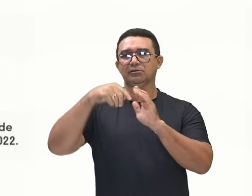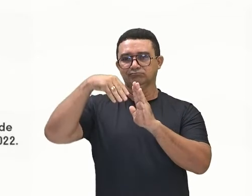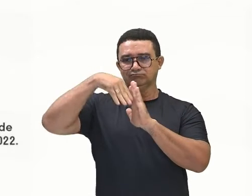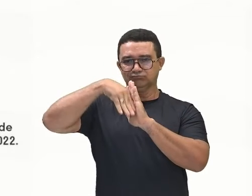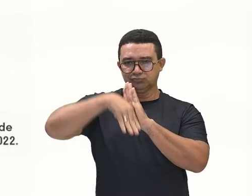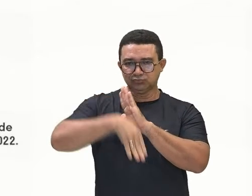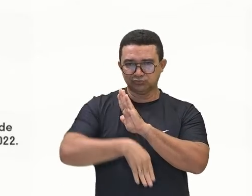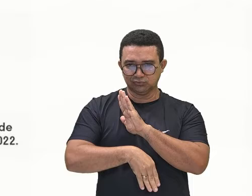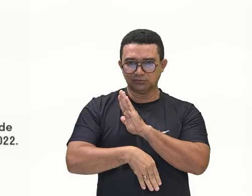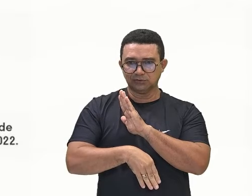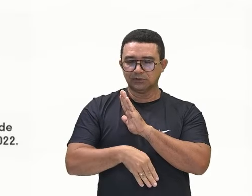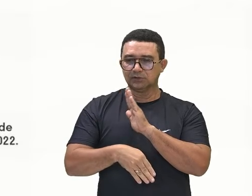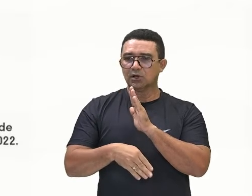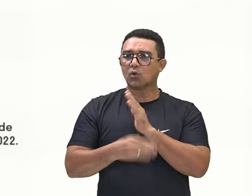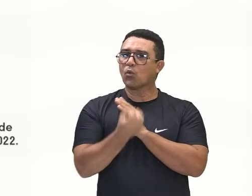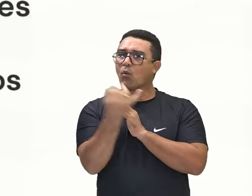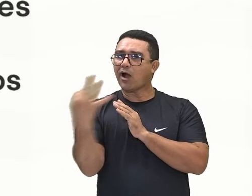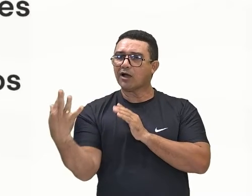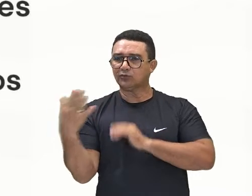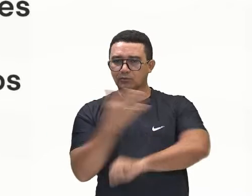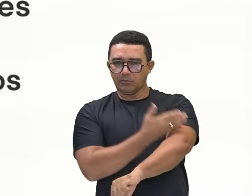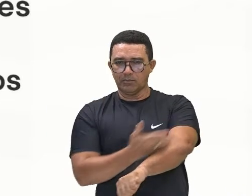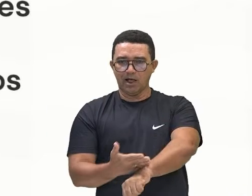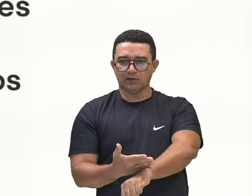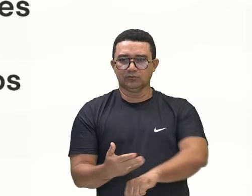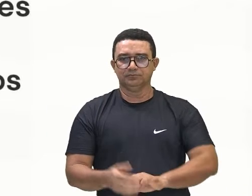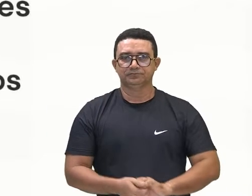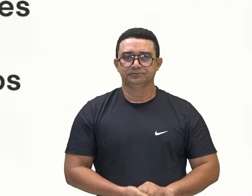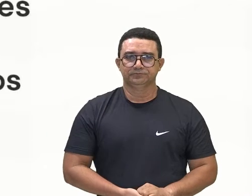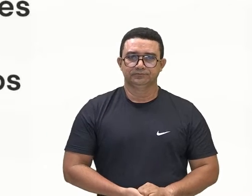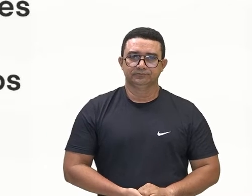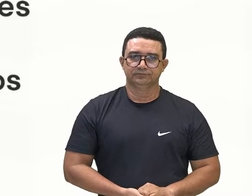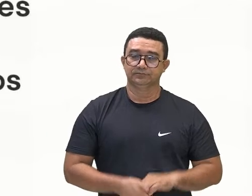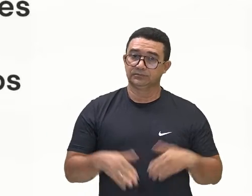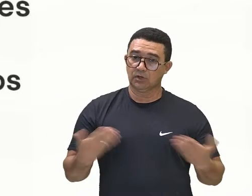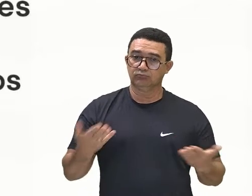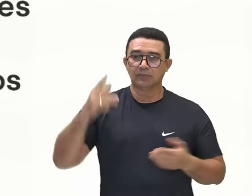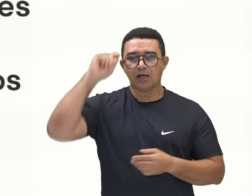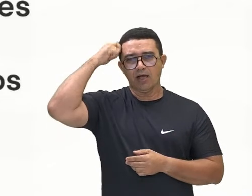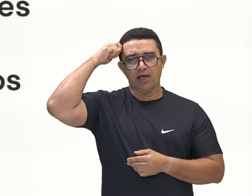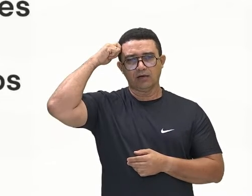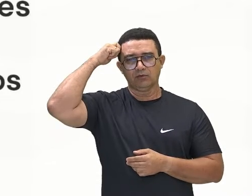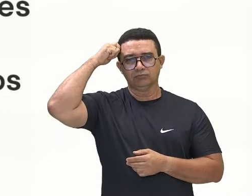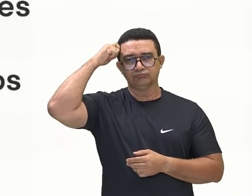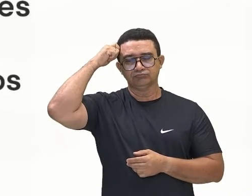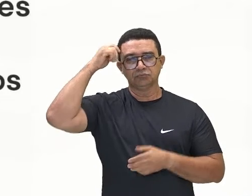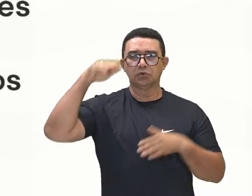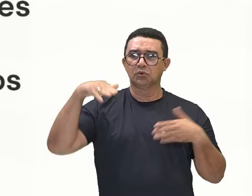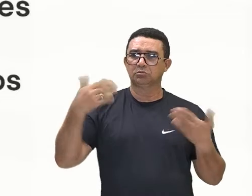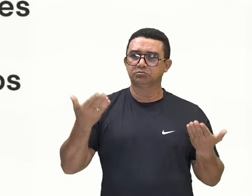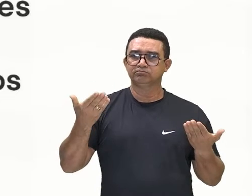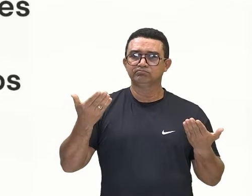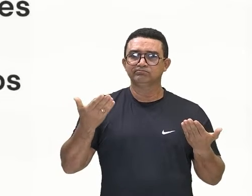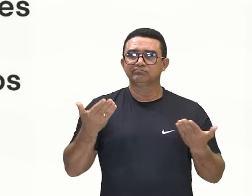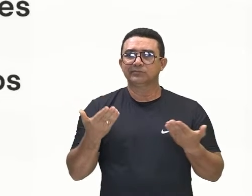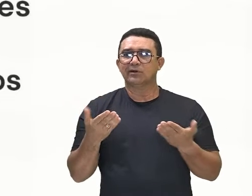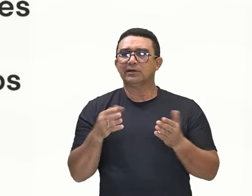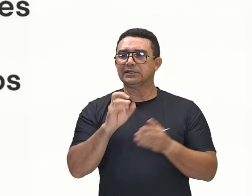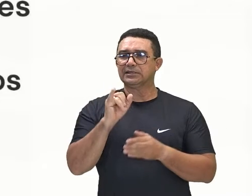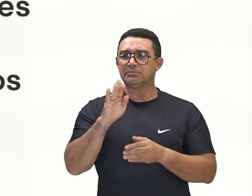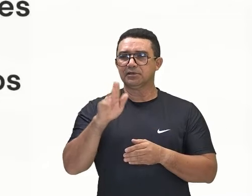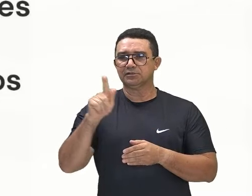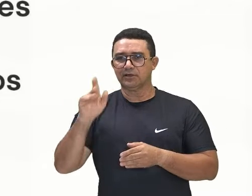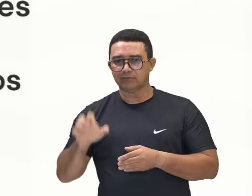acompanhar a queda da população branca. Falando agora dos negros africanos ou os pretos, segundo os dados do